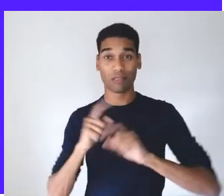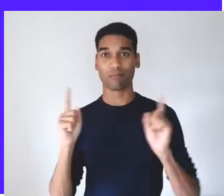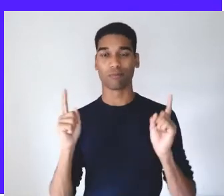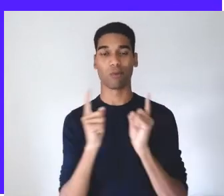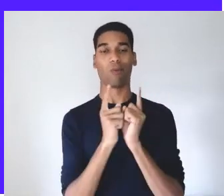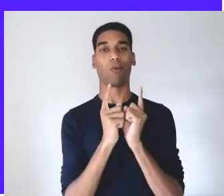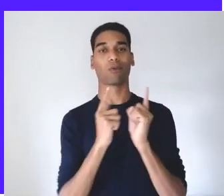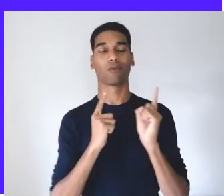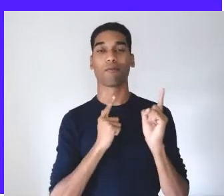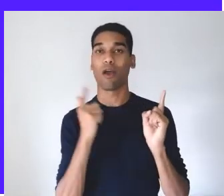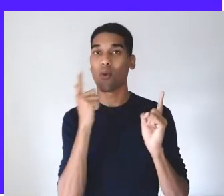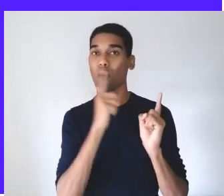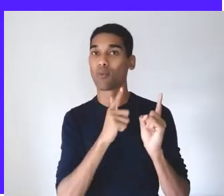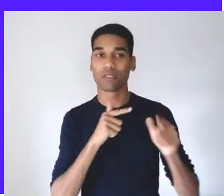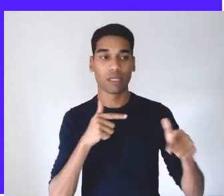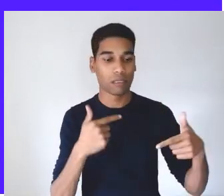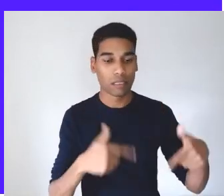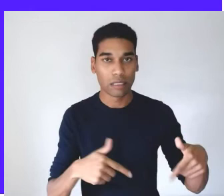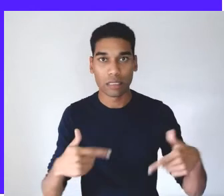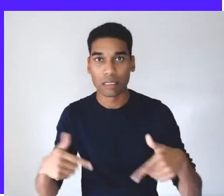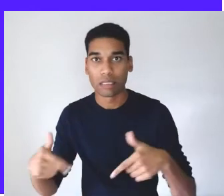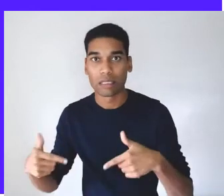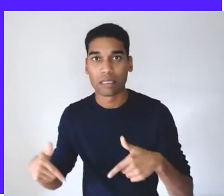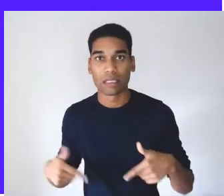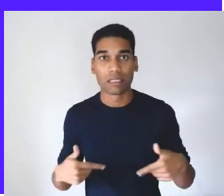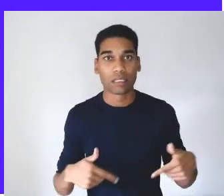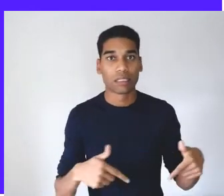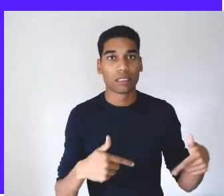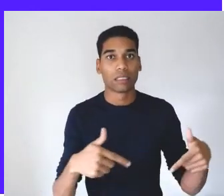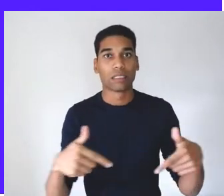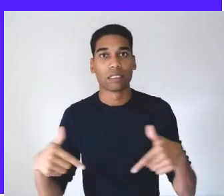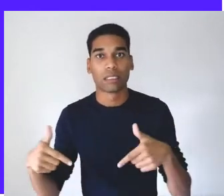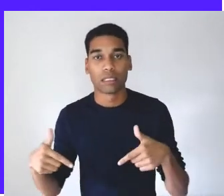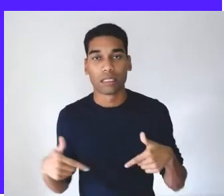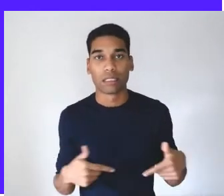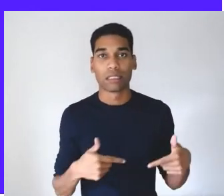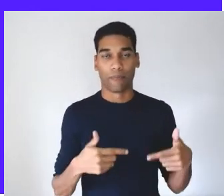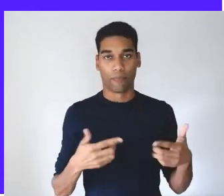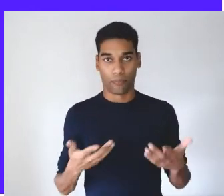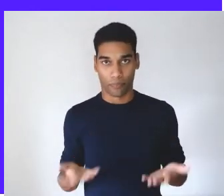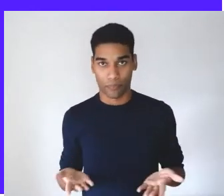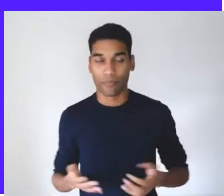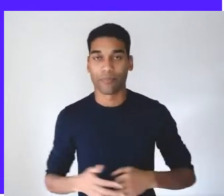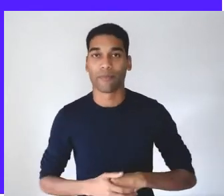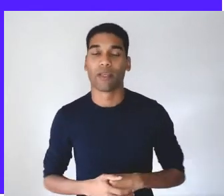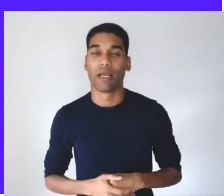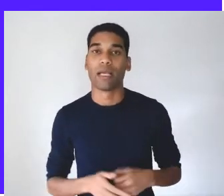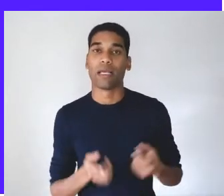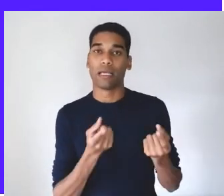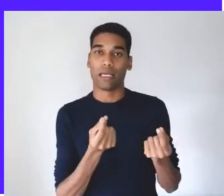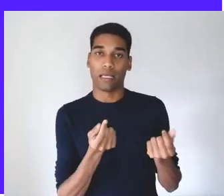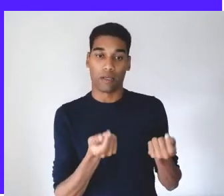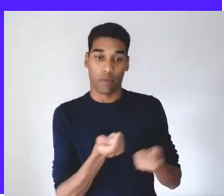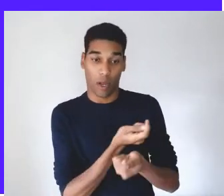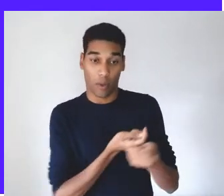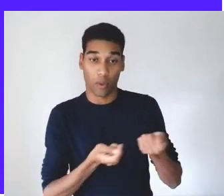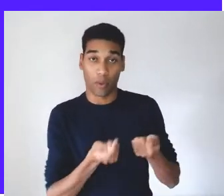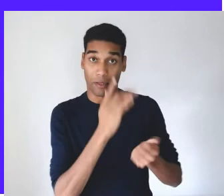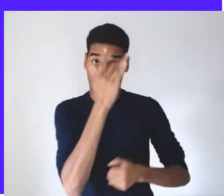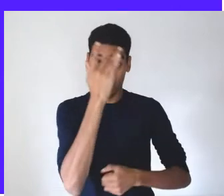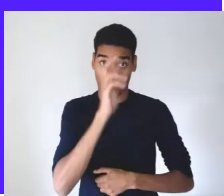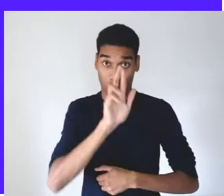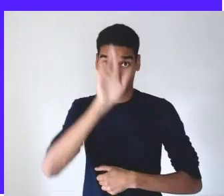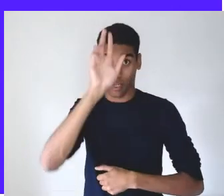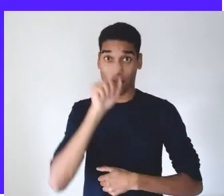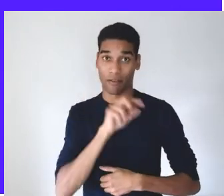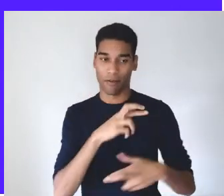prazo foi usado pelos economistas que fizeram, foram responsáveis pela metodologia. Então, a gente, para reportagem mesmo, a gente teve